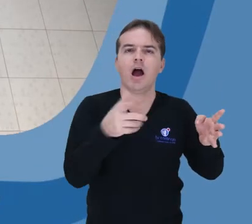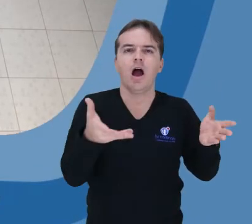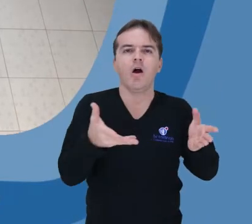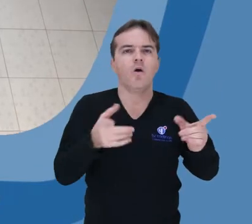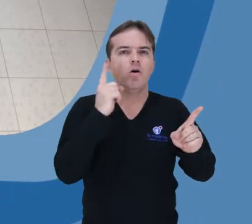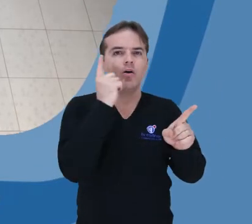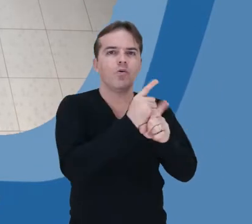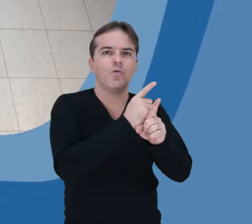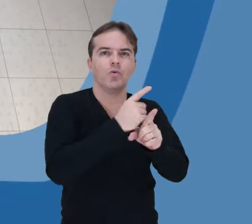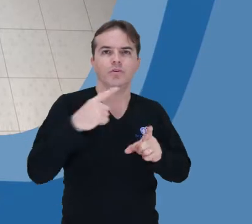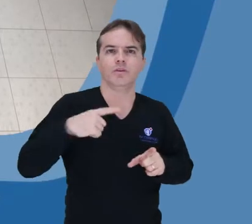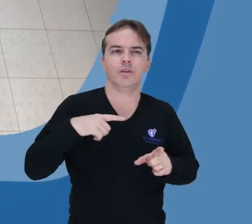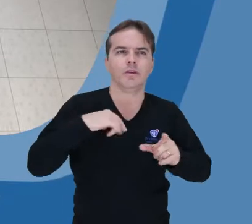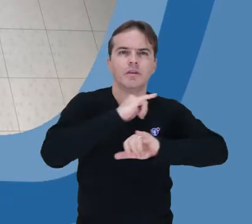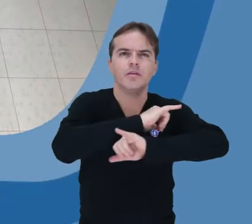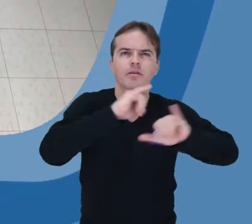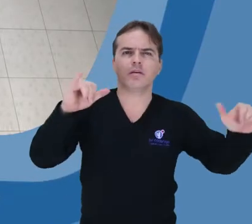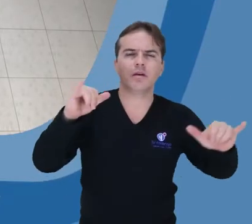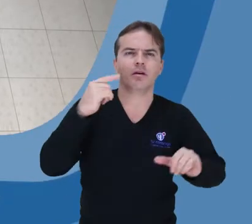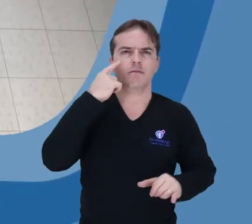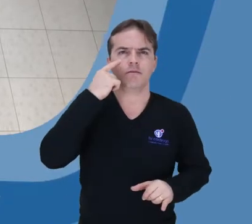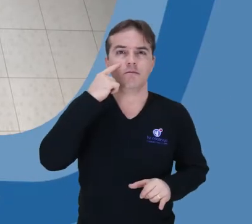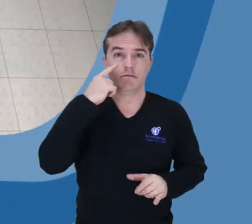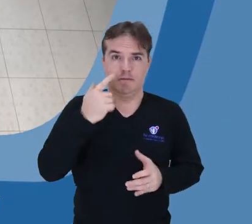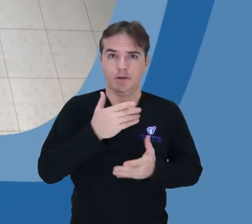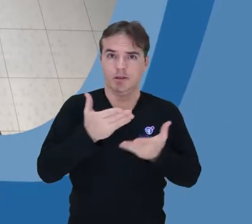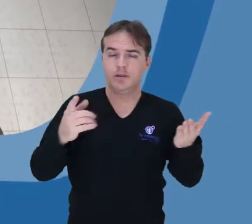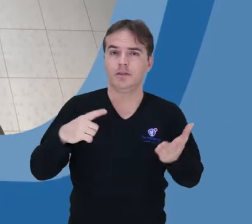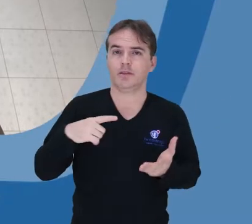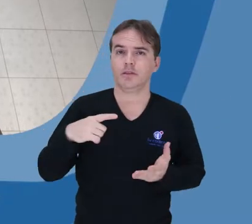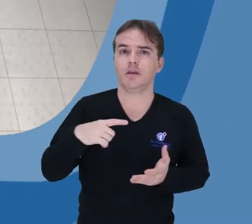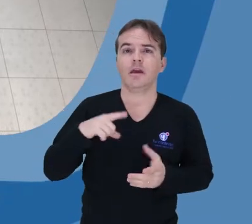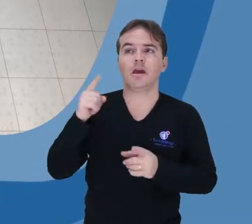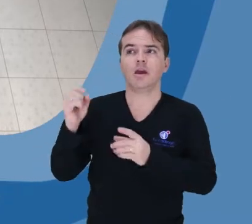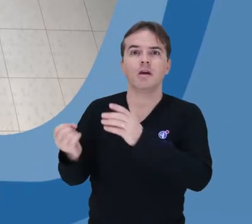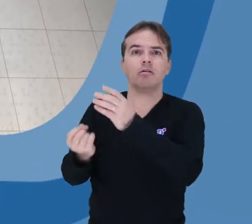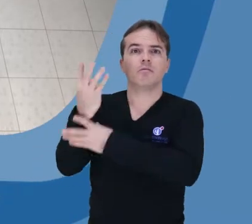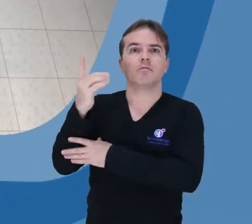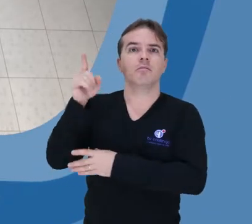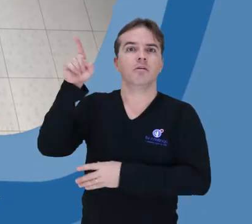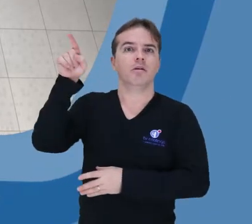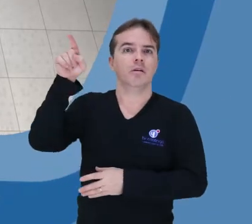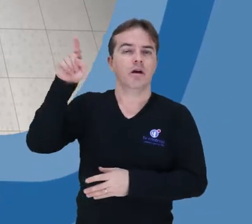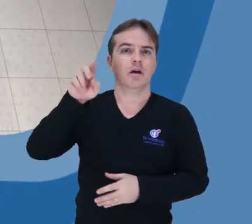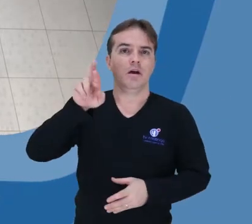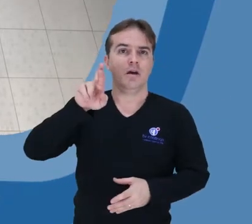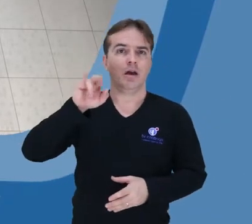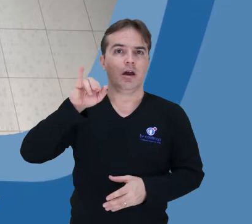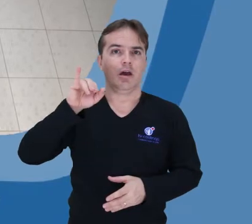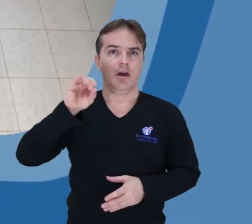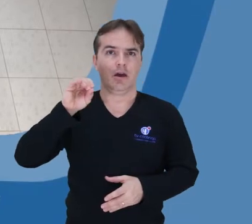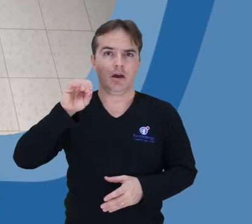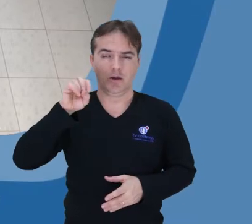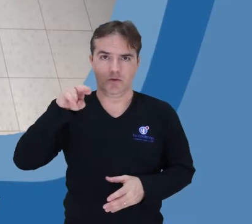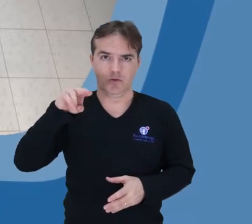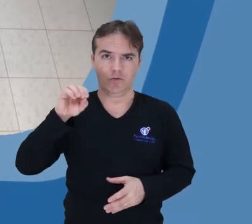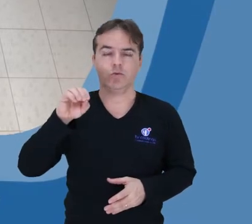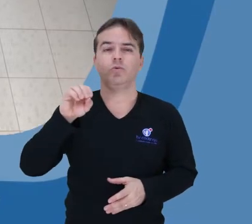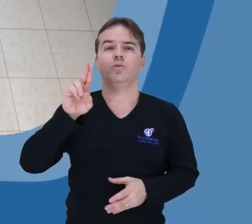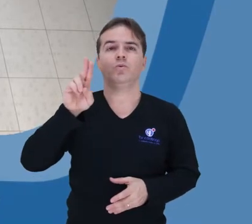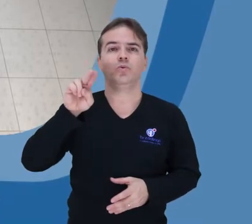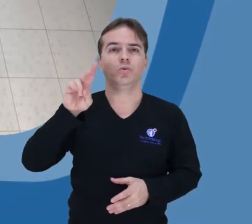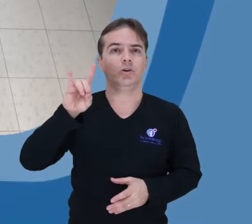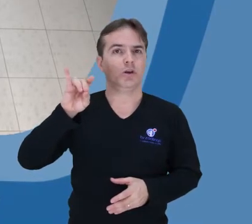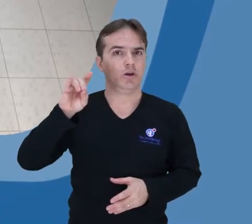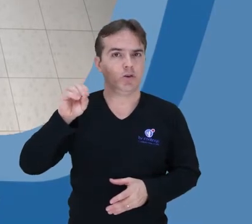recentemente veiculadas na mídia, como a que apareceu no Reino Unido, como a que apareceu mais recentemente